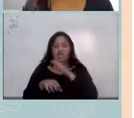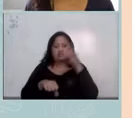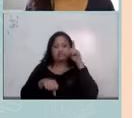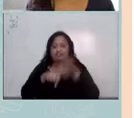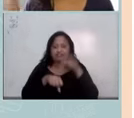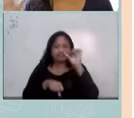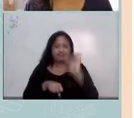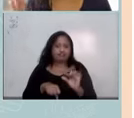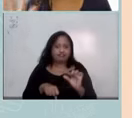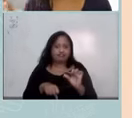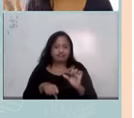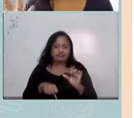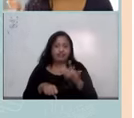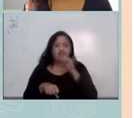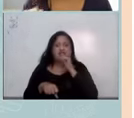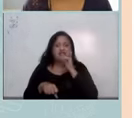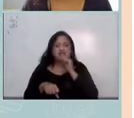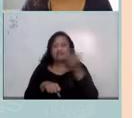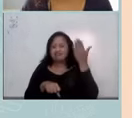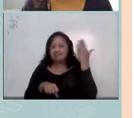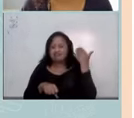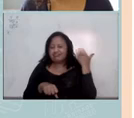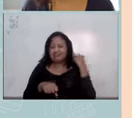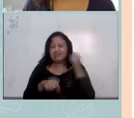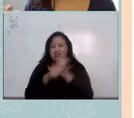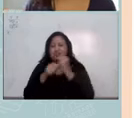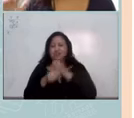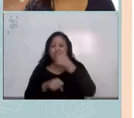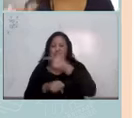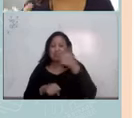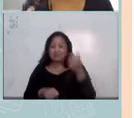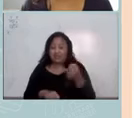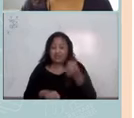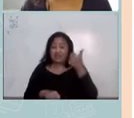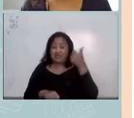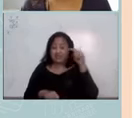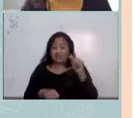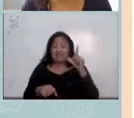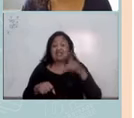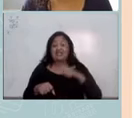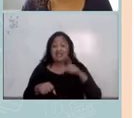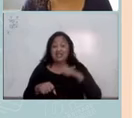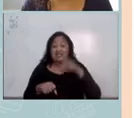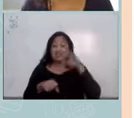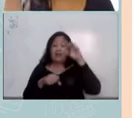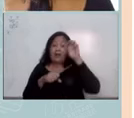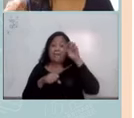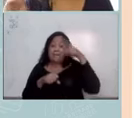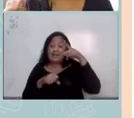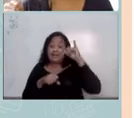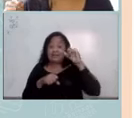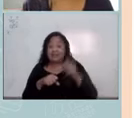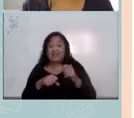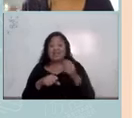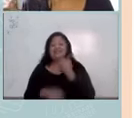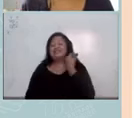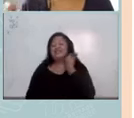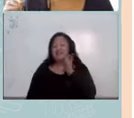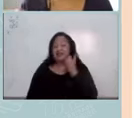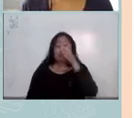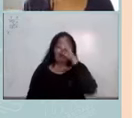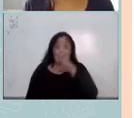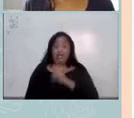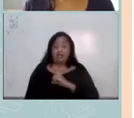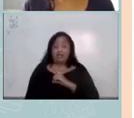não sei se vocês lembram, mas lá entre 2017 e 2018, a gente teve uma epidemia de febre amarela aqui no Brasil, né? A febre amarela, ela é